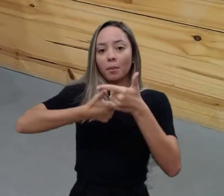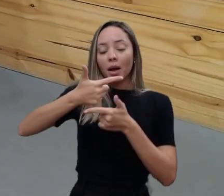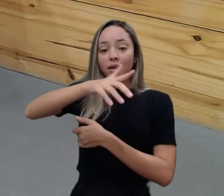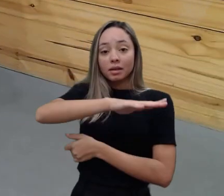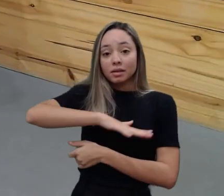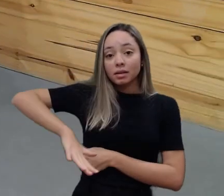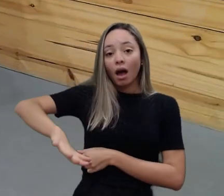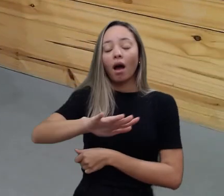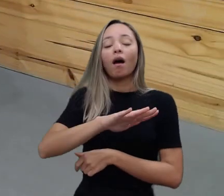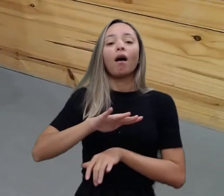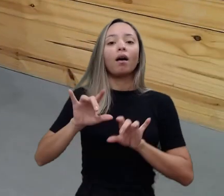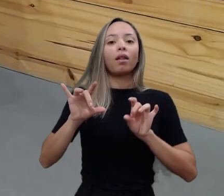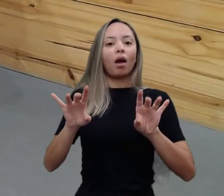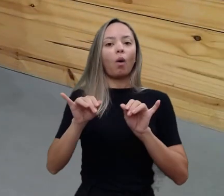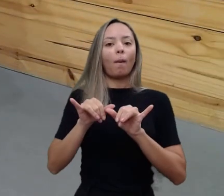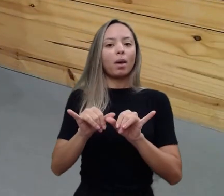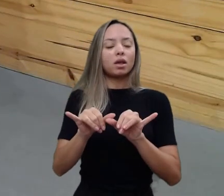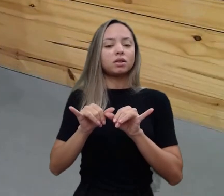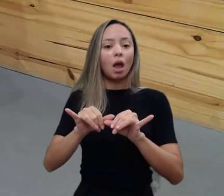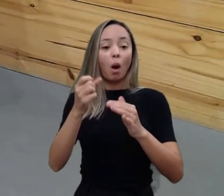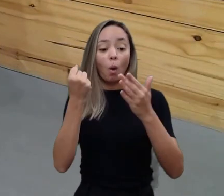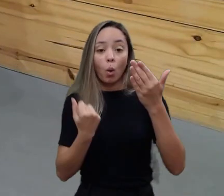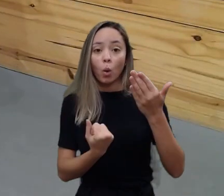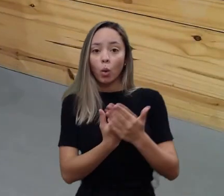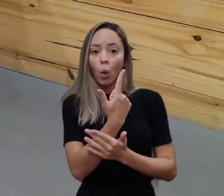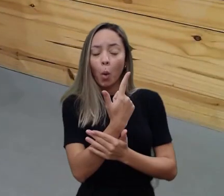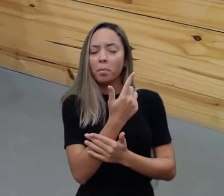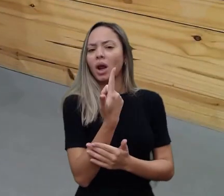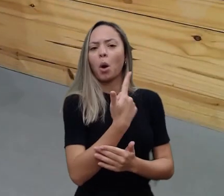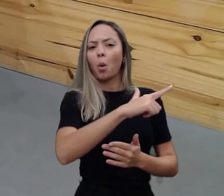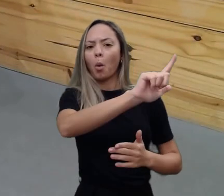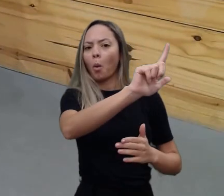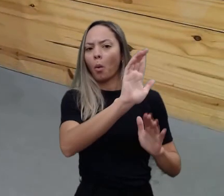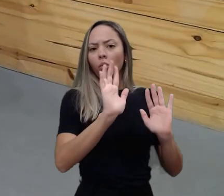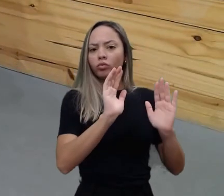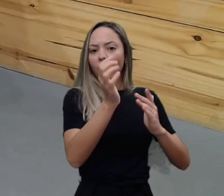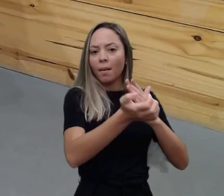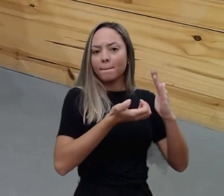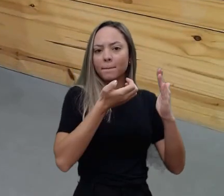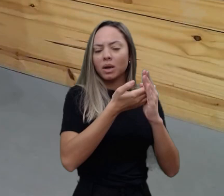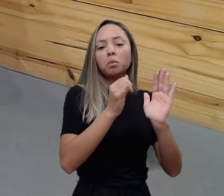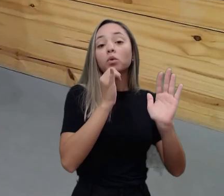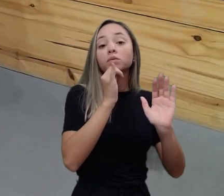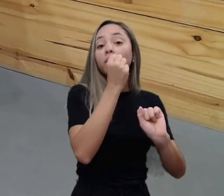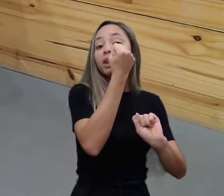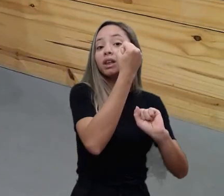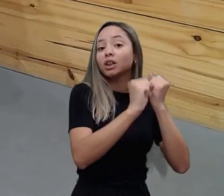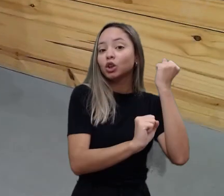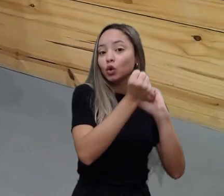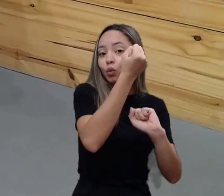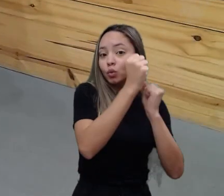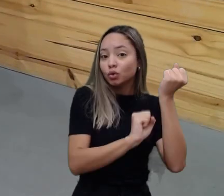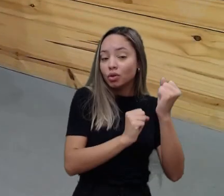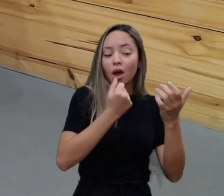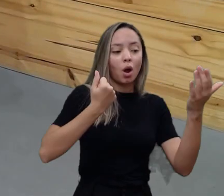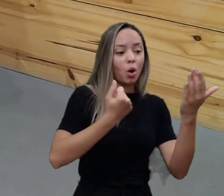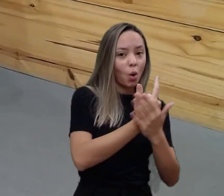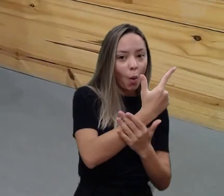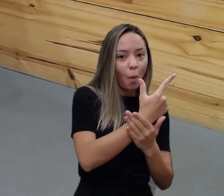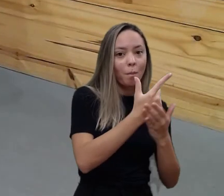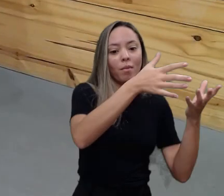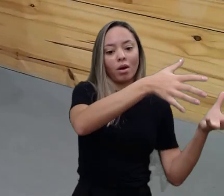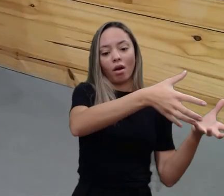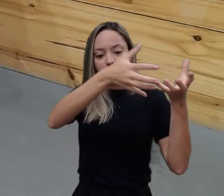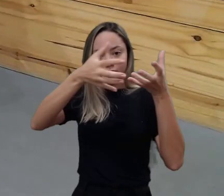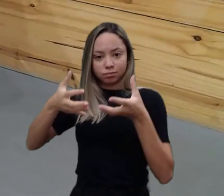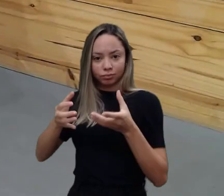área comercial, ele compra o bem que já vem de uma outra atividade, que é indústria, para poder revender